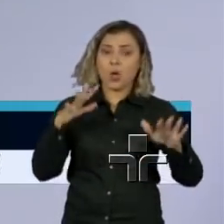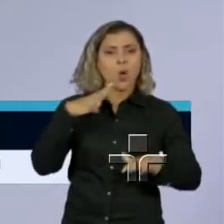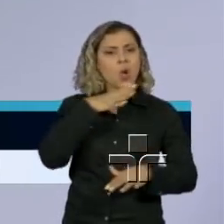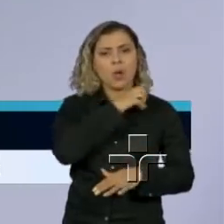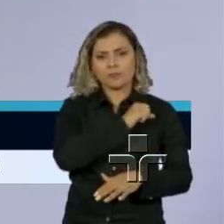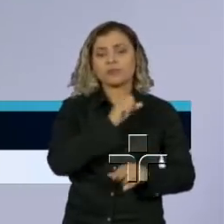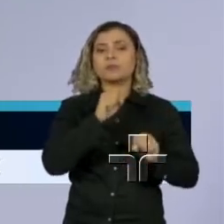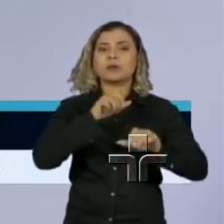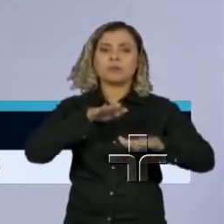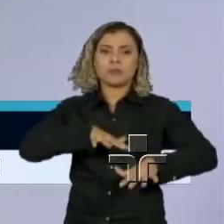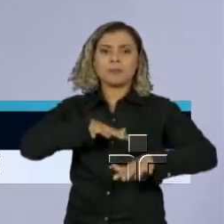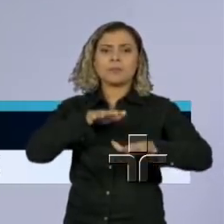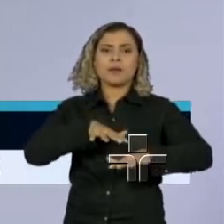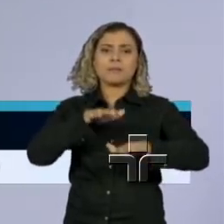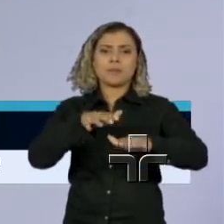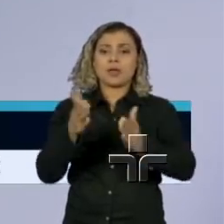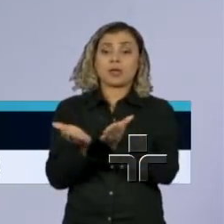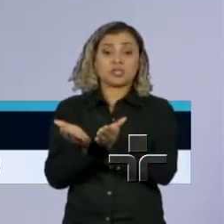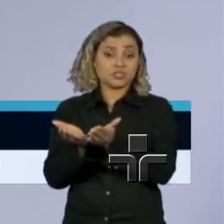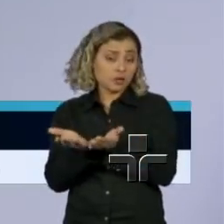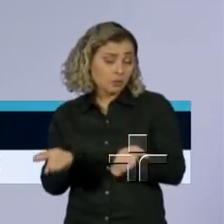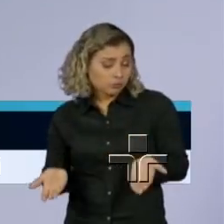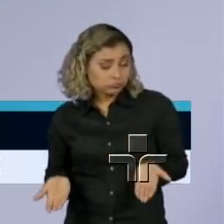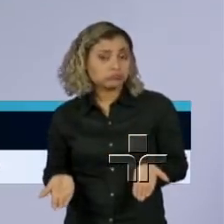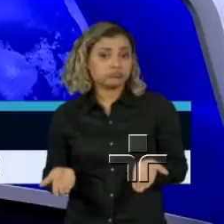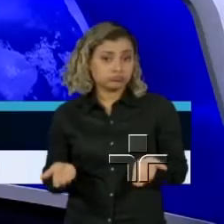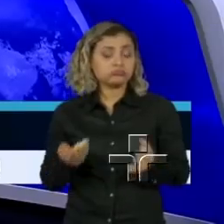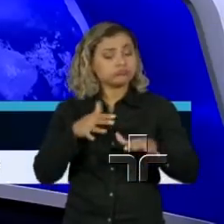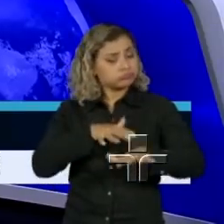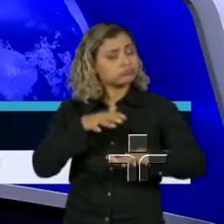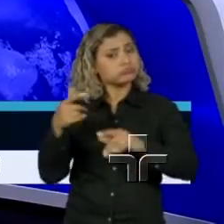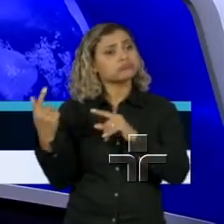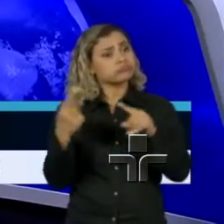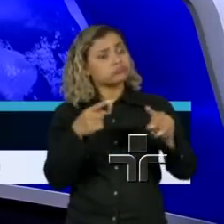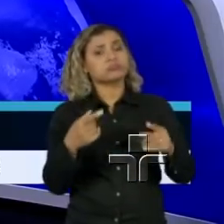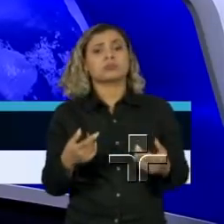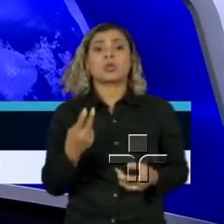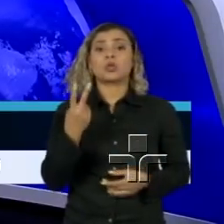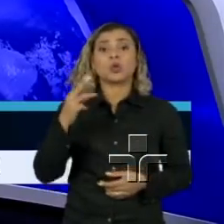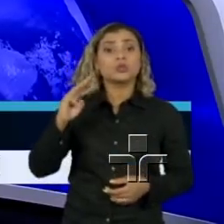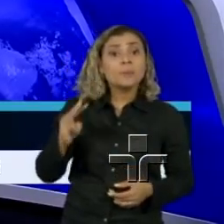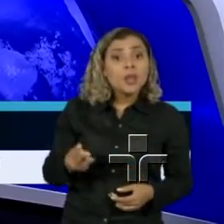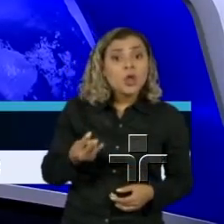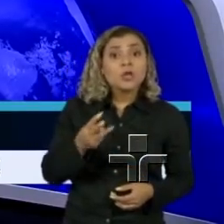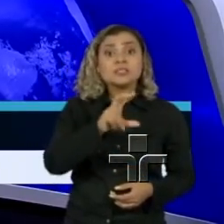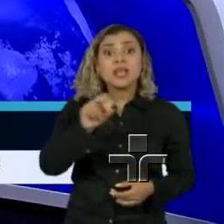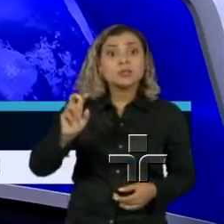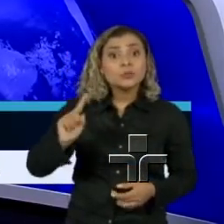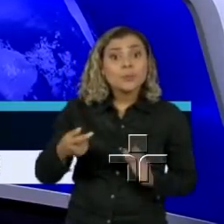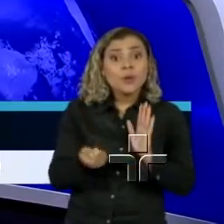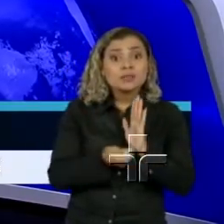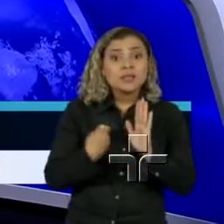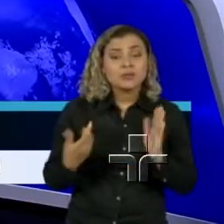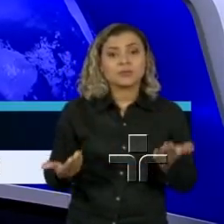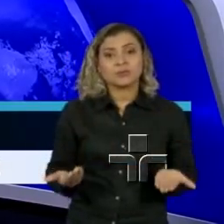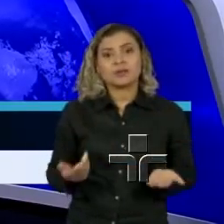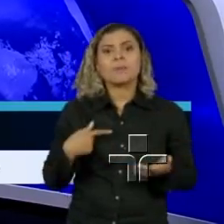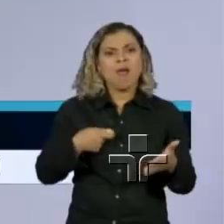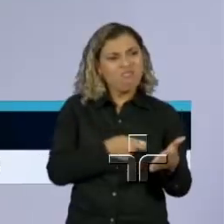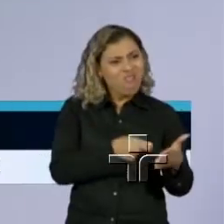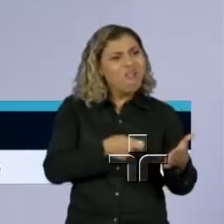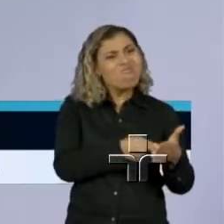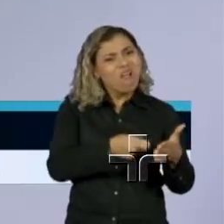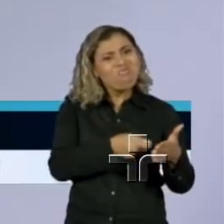uma manifestação de cristãos, através desse movimento, 2,5 milhões de assinaturas, né, para pressionar